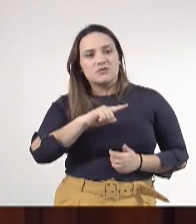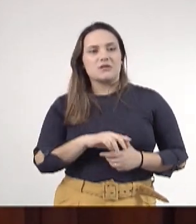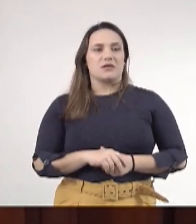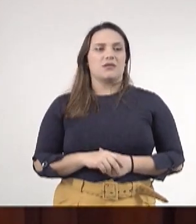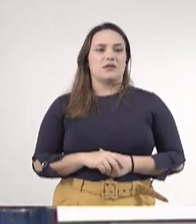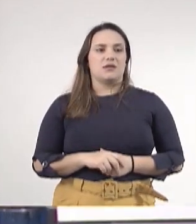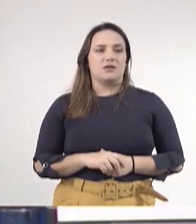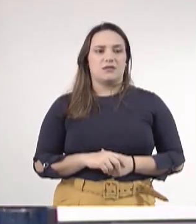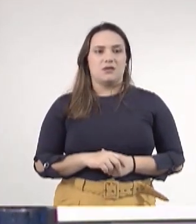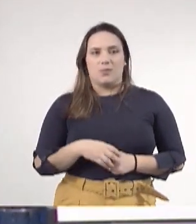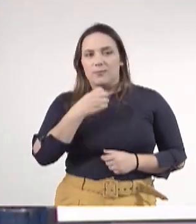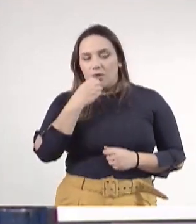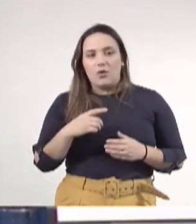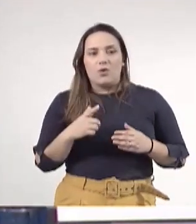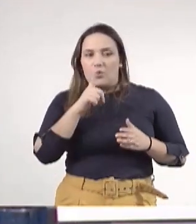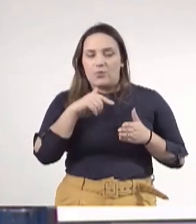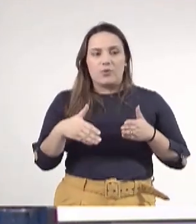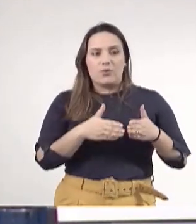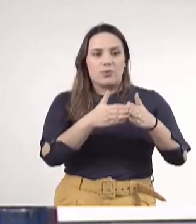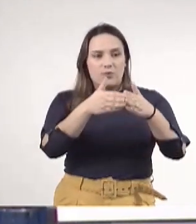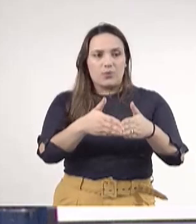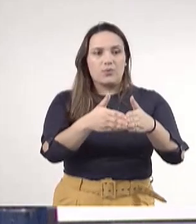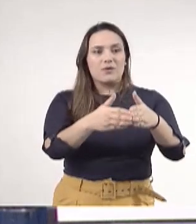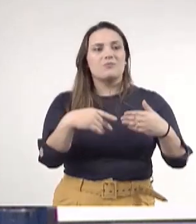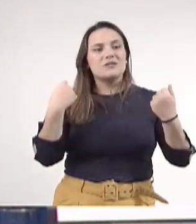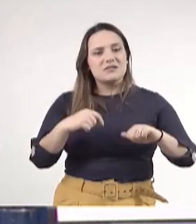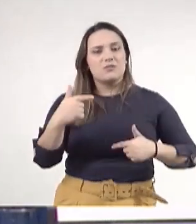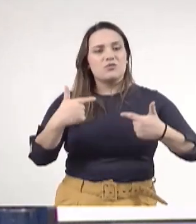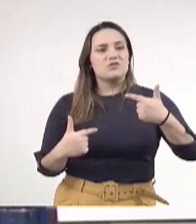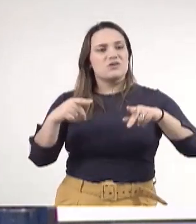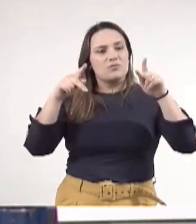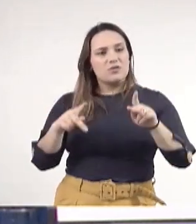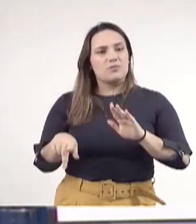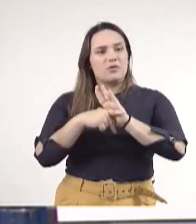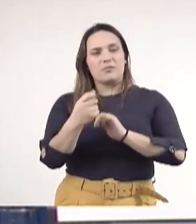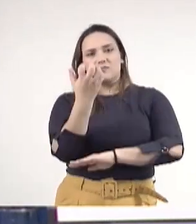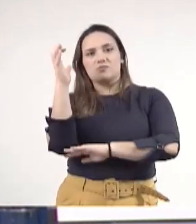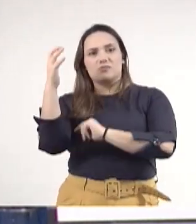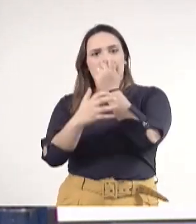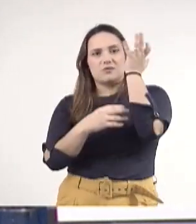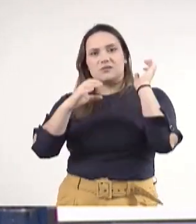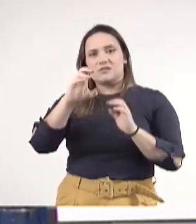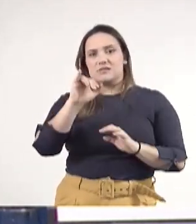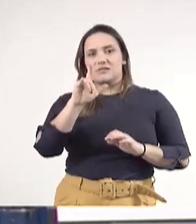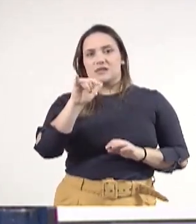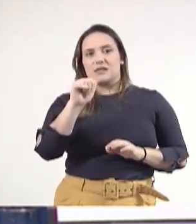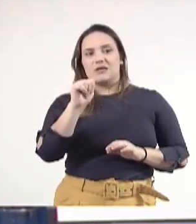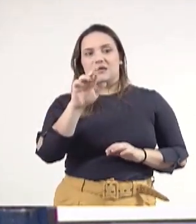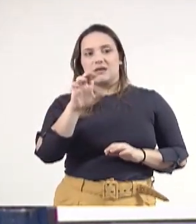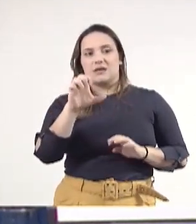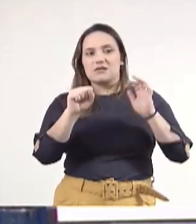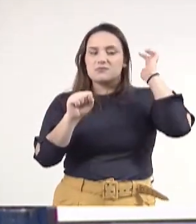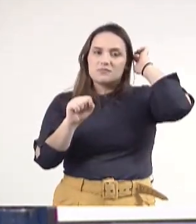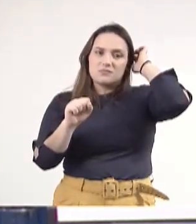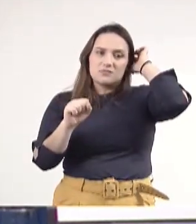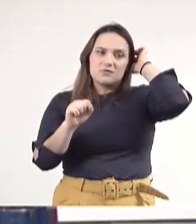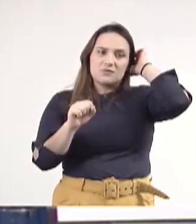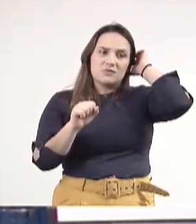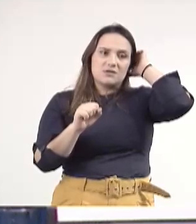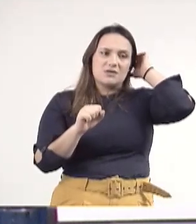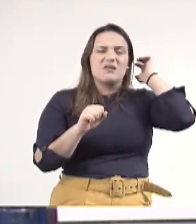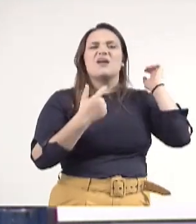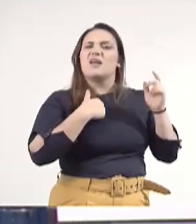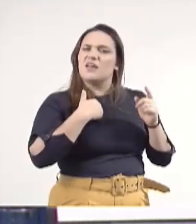navegáveis, voltar a políticas públicas de matas ciliares. Eu reclamava de ver o rio Taquari